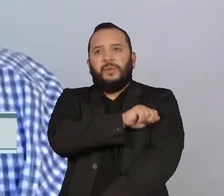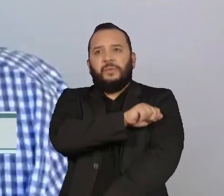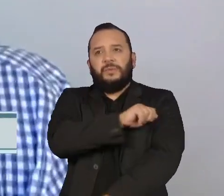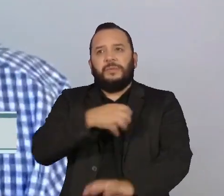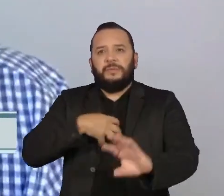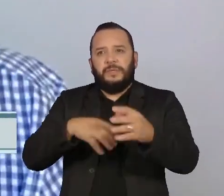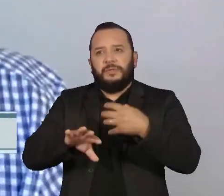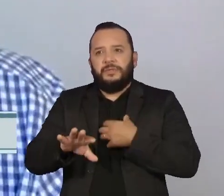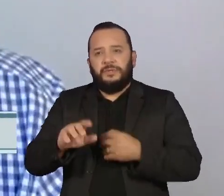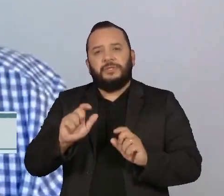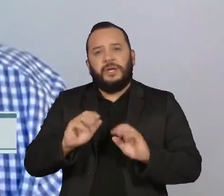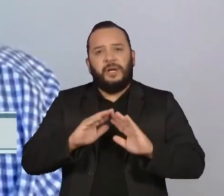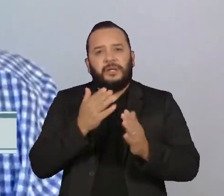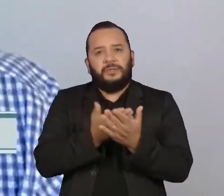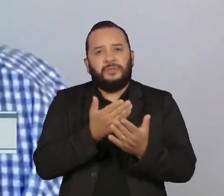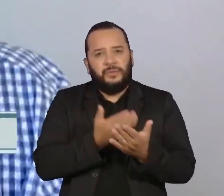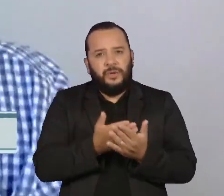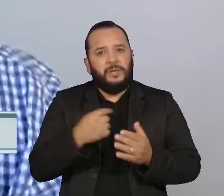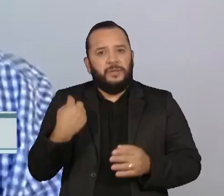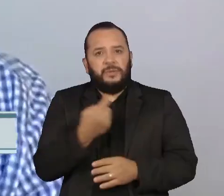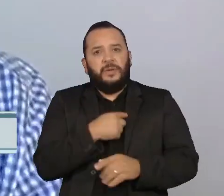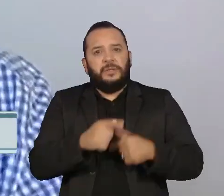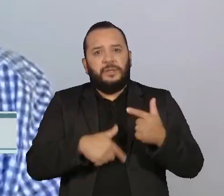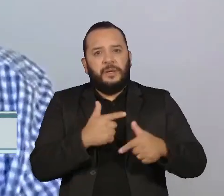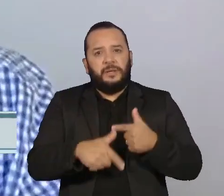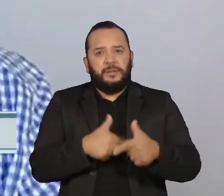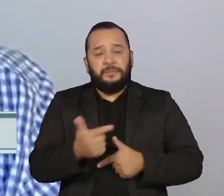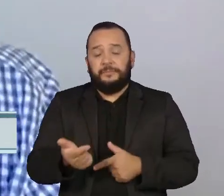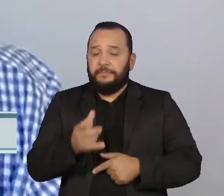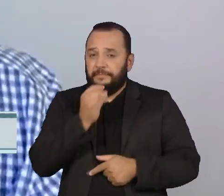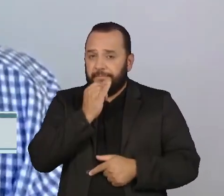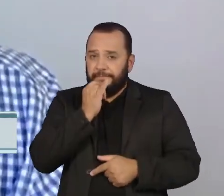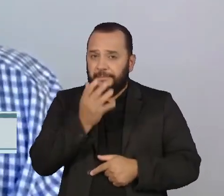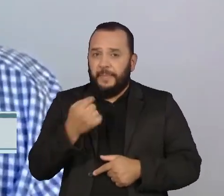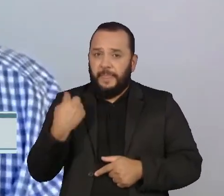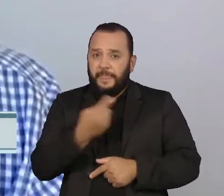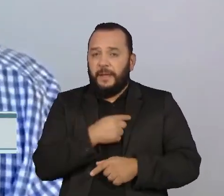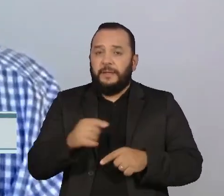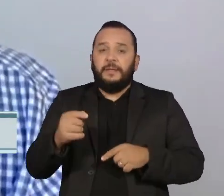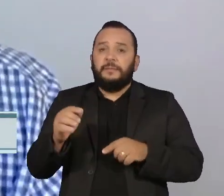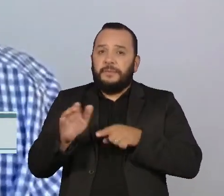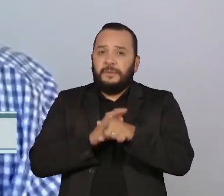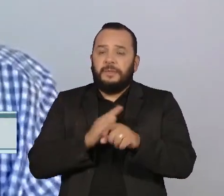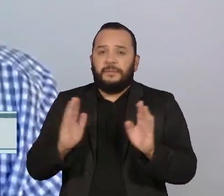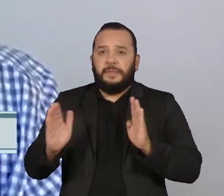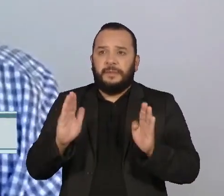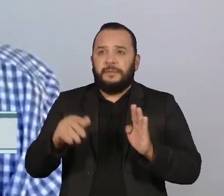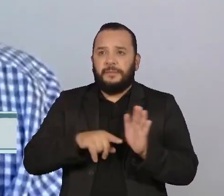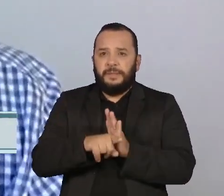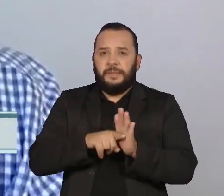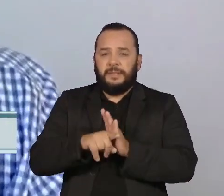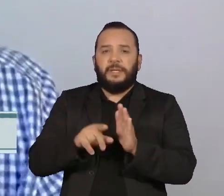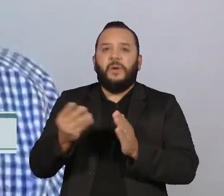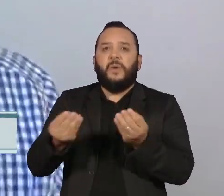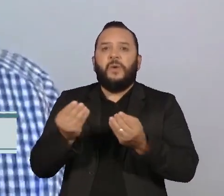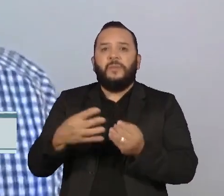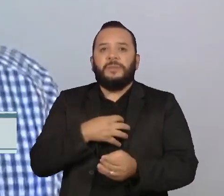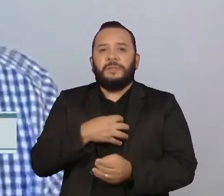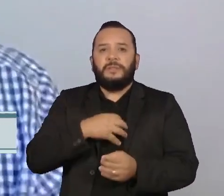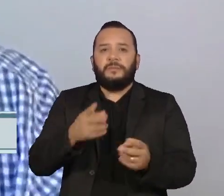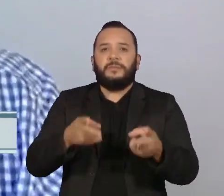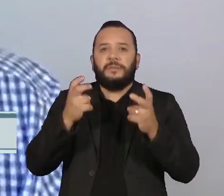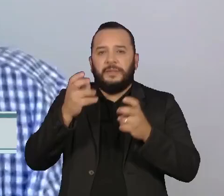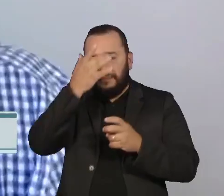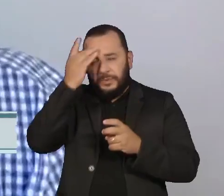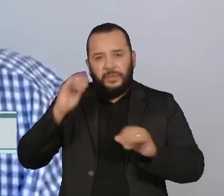especialmente nas escolas nas quais nós trabalhamos. Então, por exemplo, nós perguntamos a eles durante as pesquisas como eles se sentem quando percebem